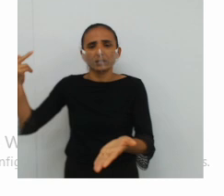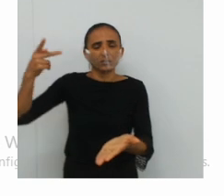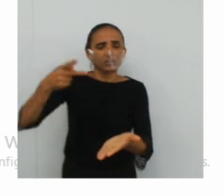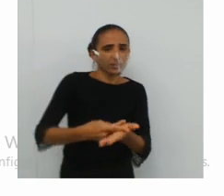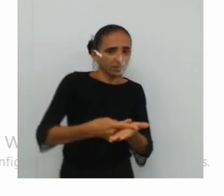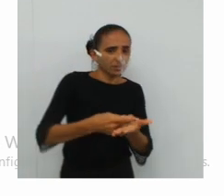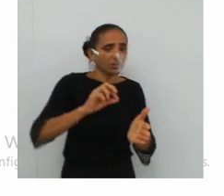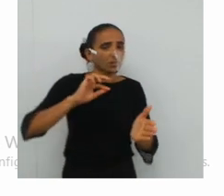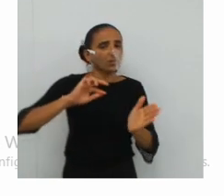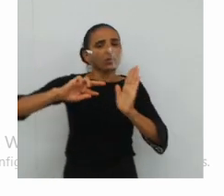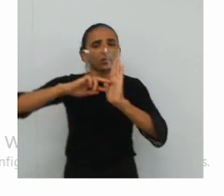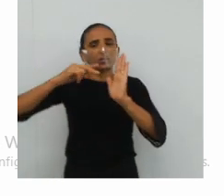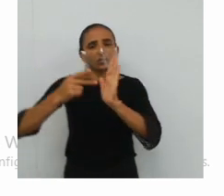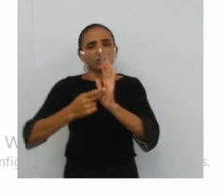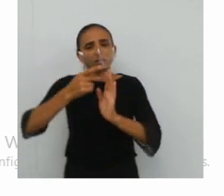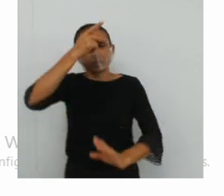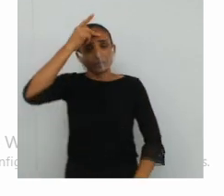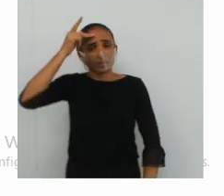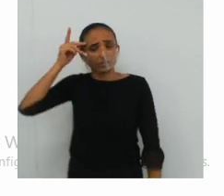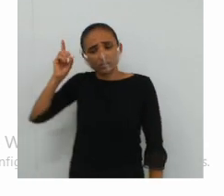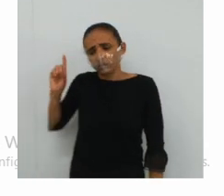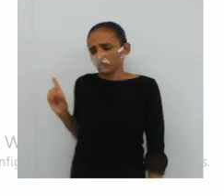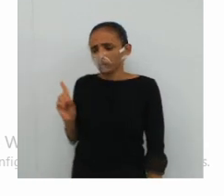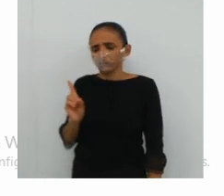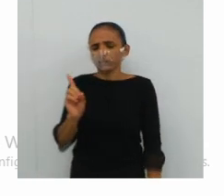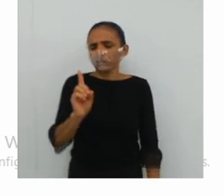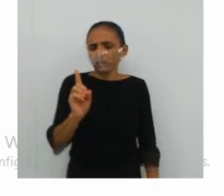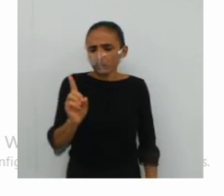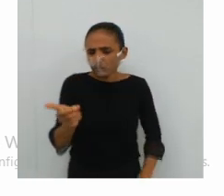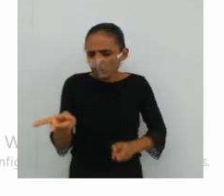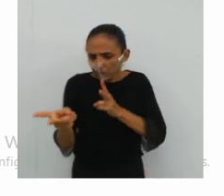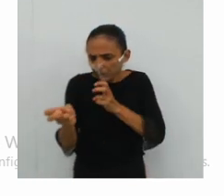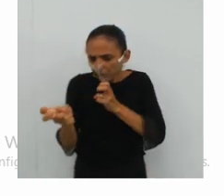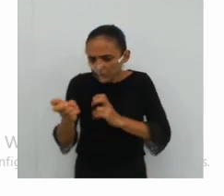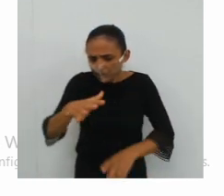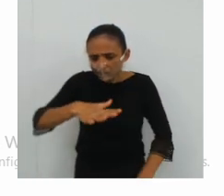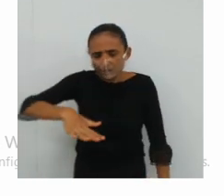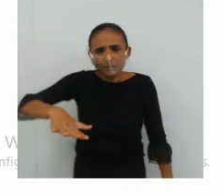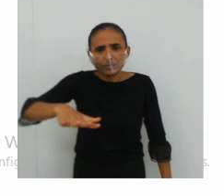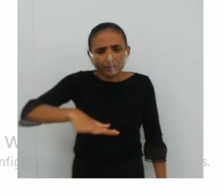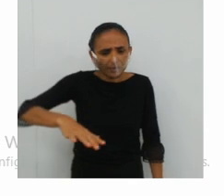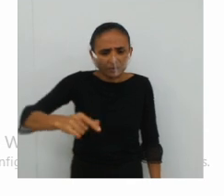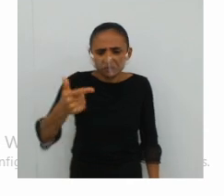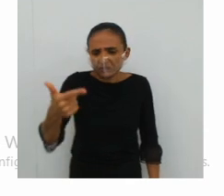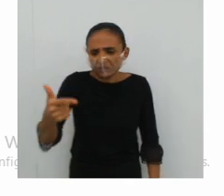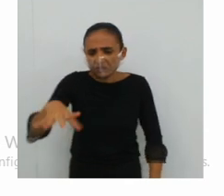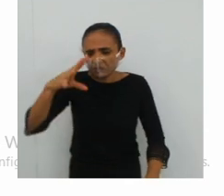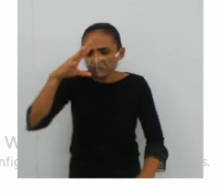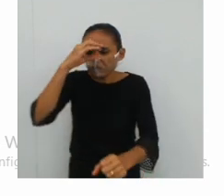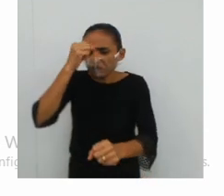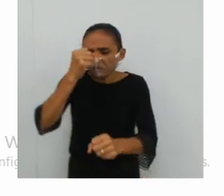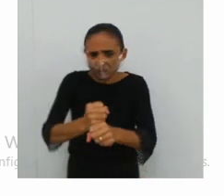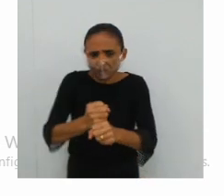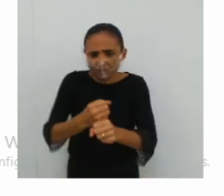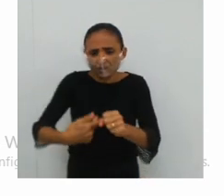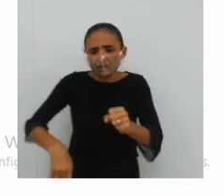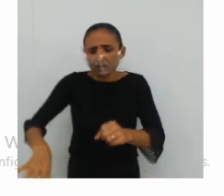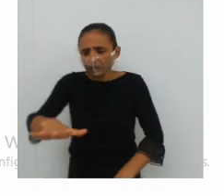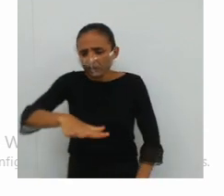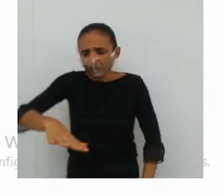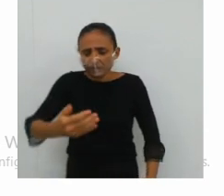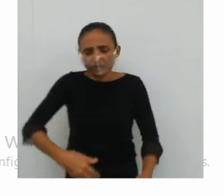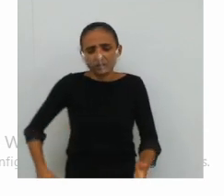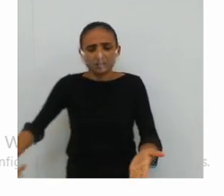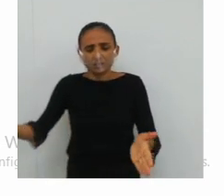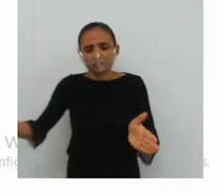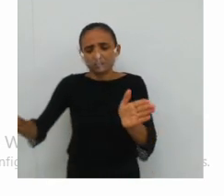o quê? É aquelas pessoas que vai lá e ocupa a terra. A terra não tem dono, o dono é o Estado, e essa pessoa